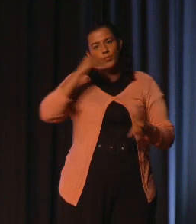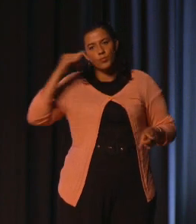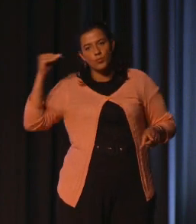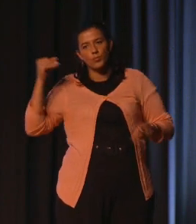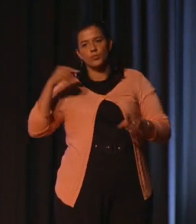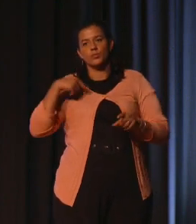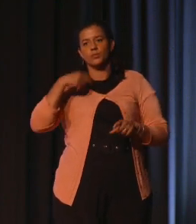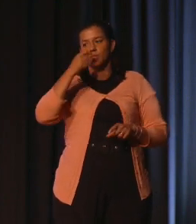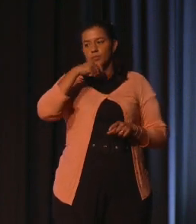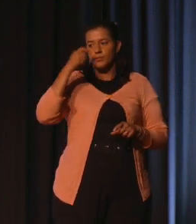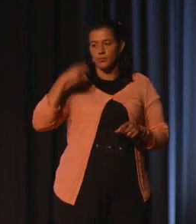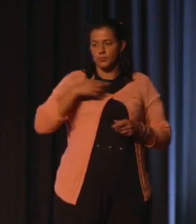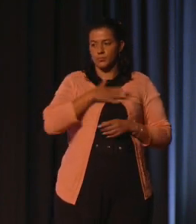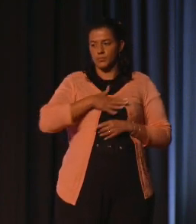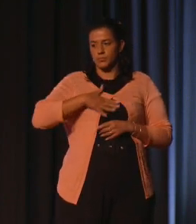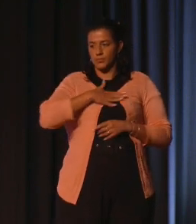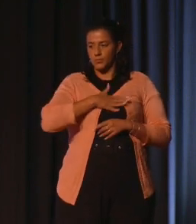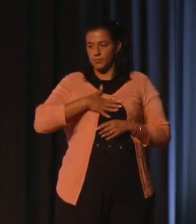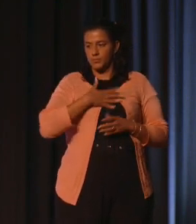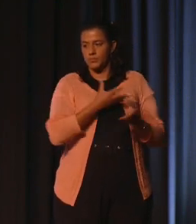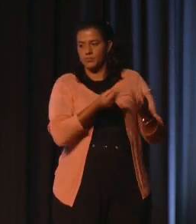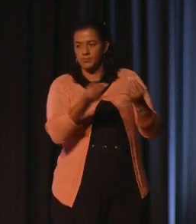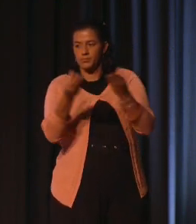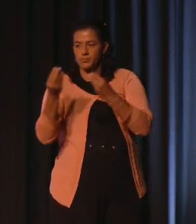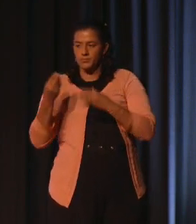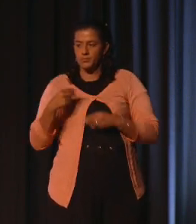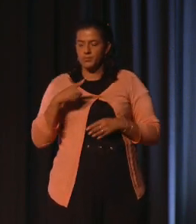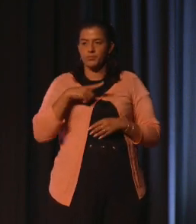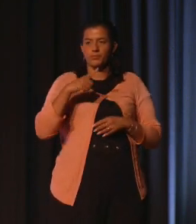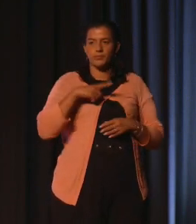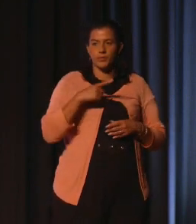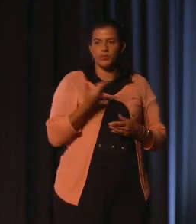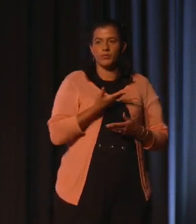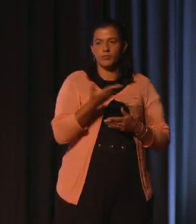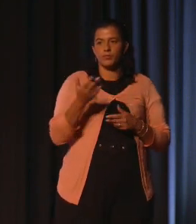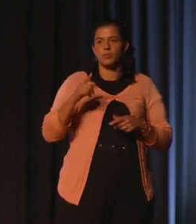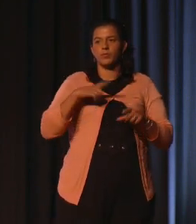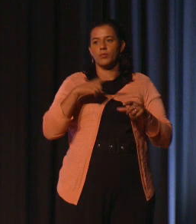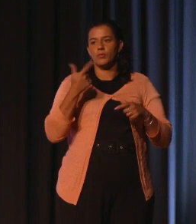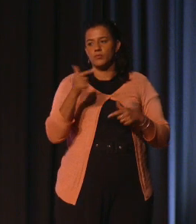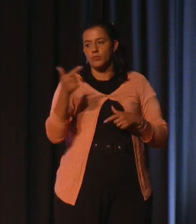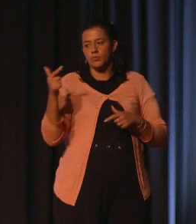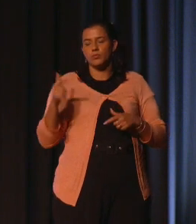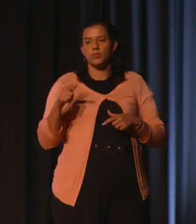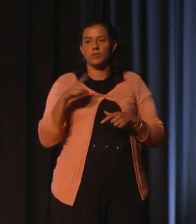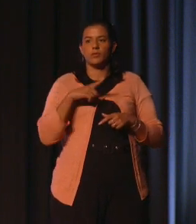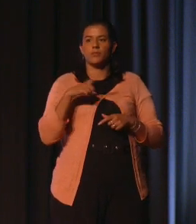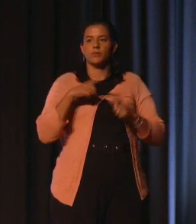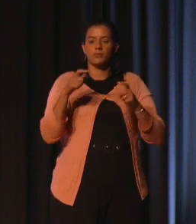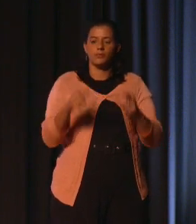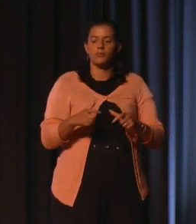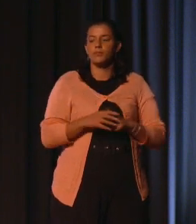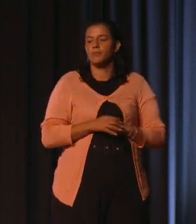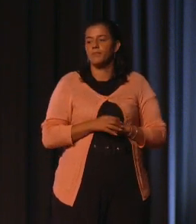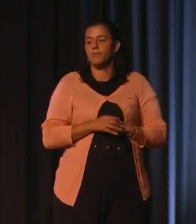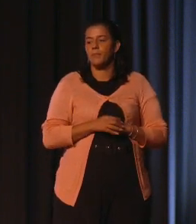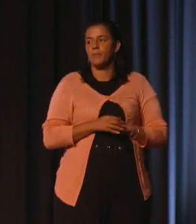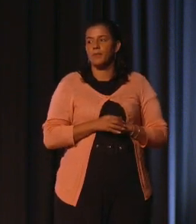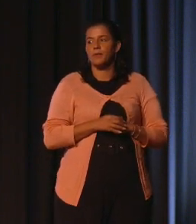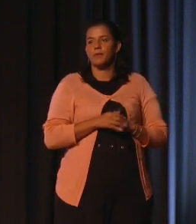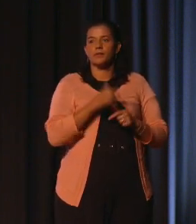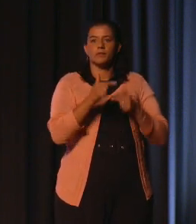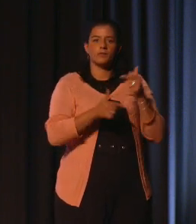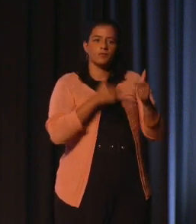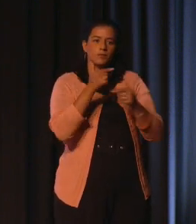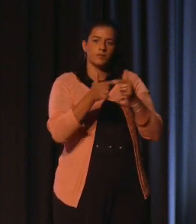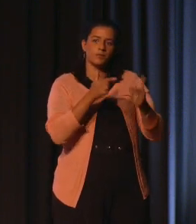livre de cárie, e eu tenho isso muitos pacientes, tive no meu consultório, hoje eu não tenho mais consultório, e trabalho